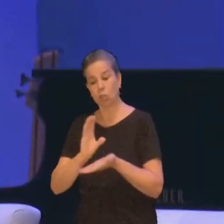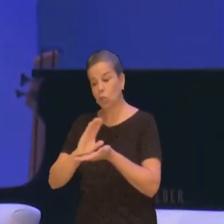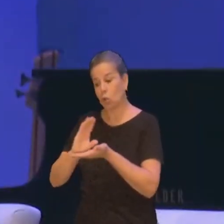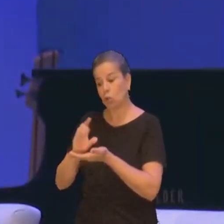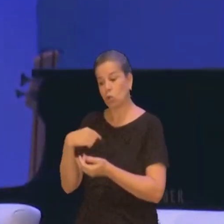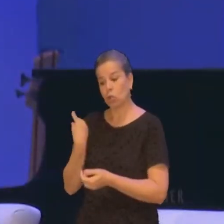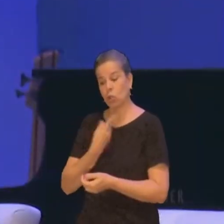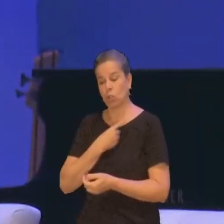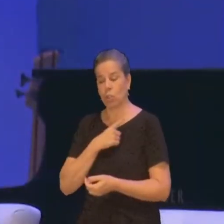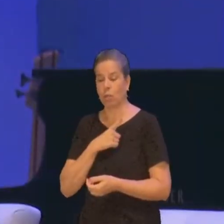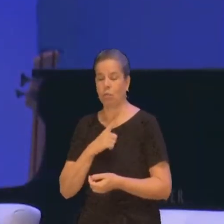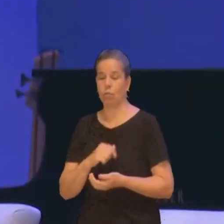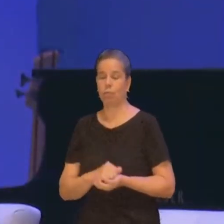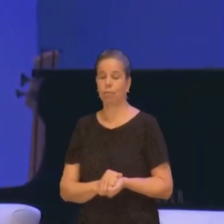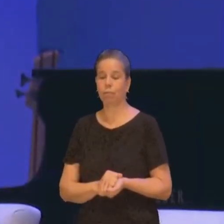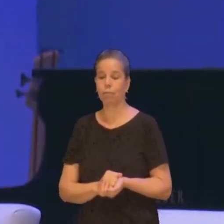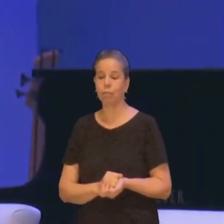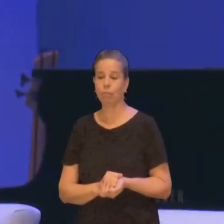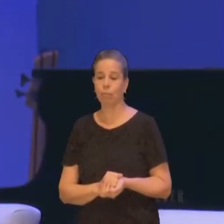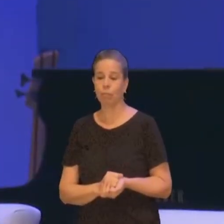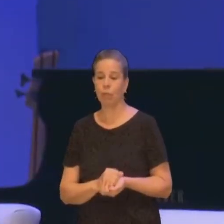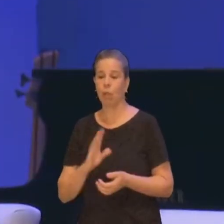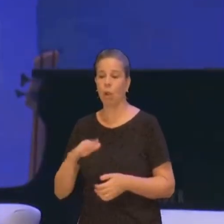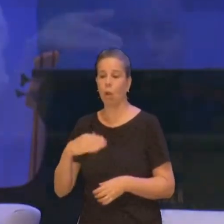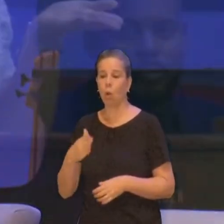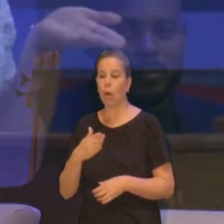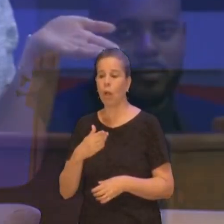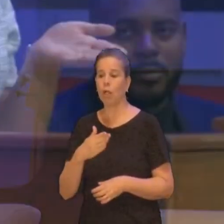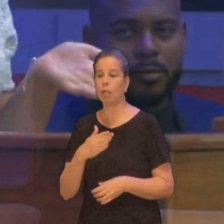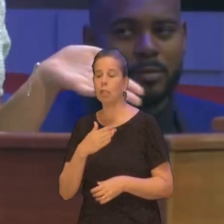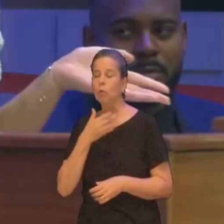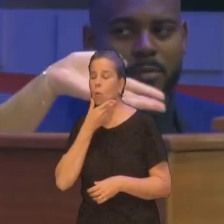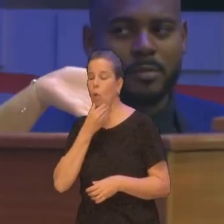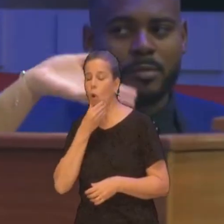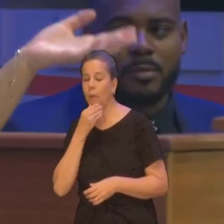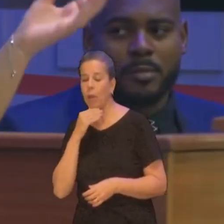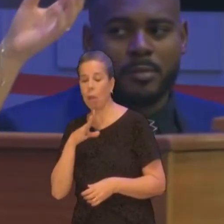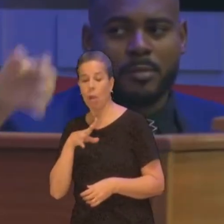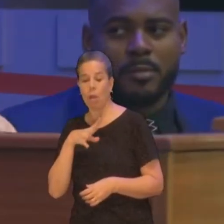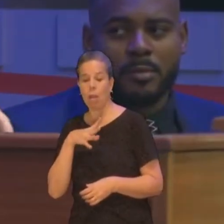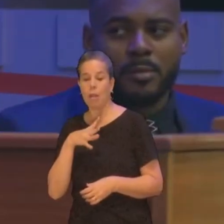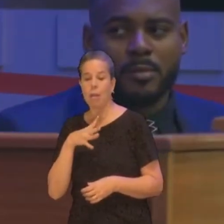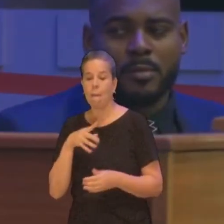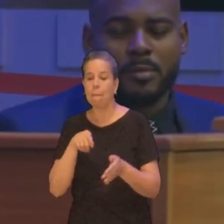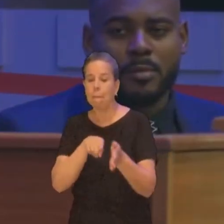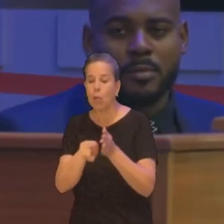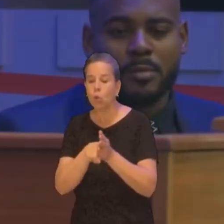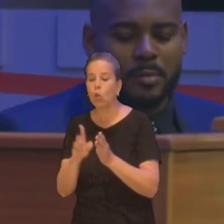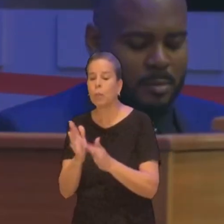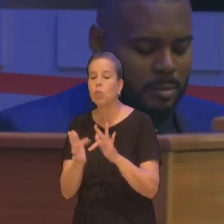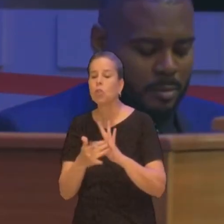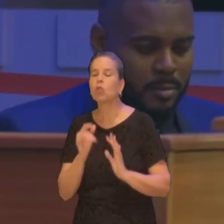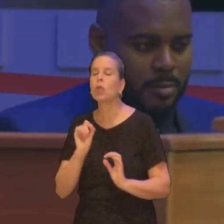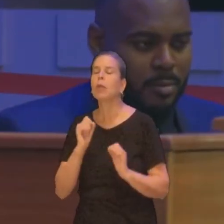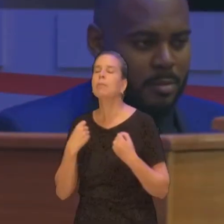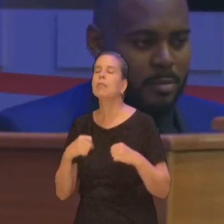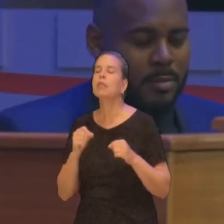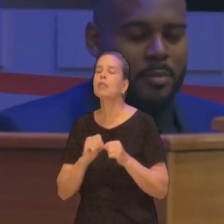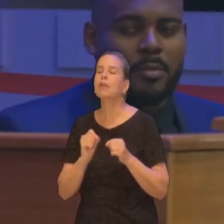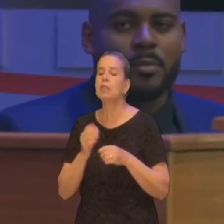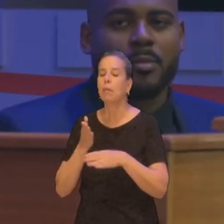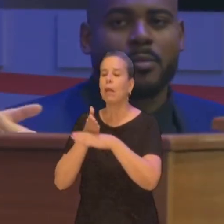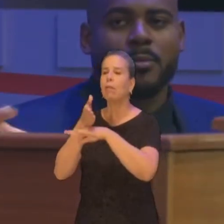não é sobre isso. Quando o conhecedor da lei pergunta para Jesus, o que eu preciso fazer para entrar no reino dos